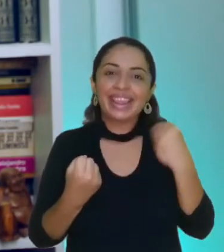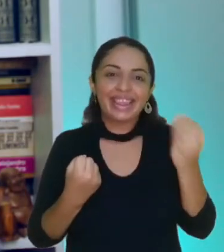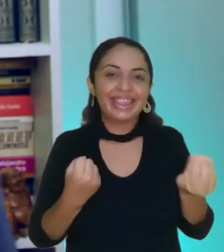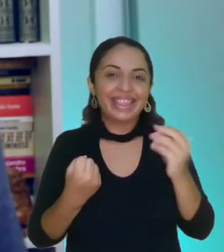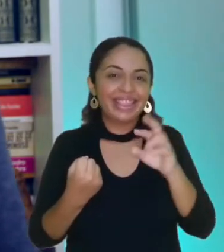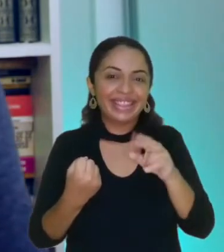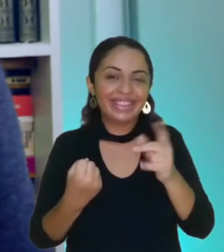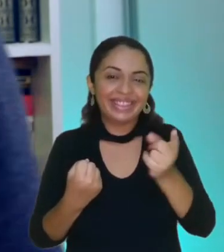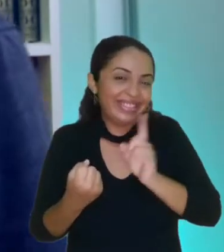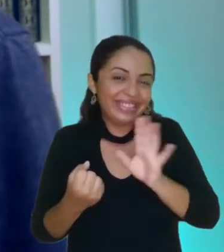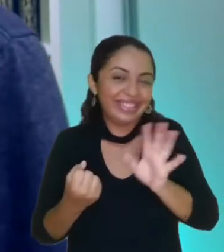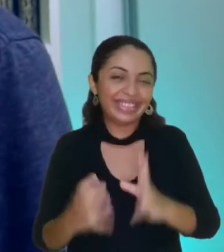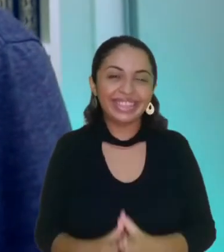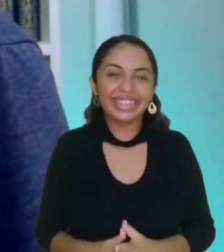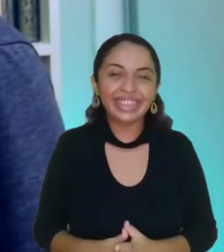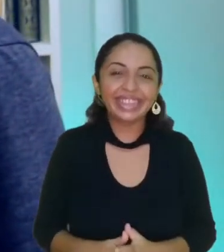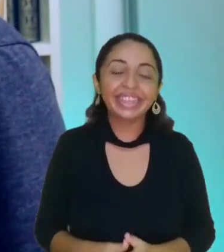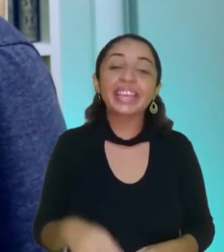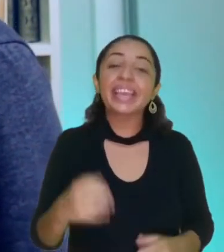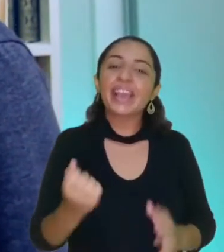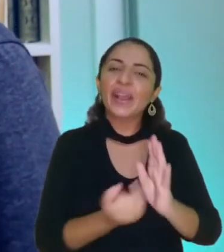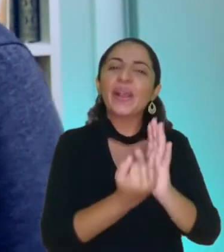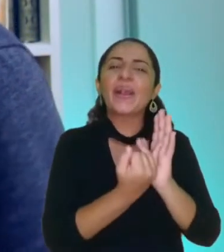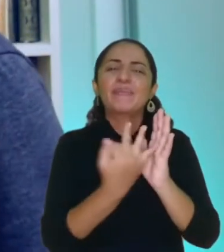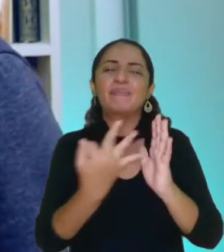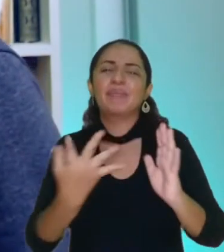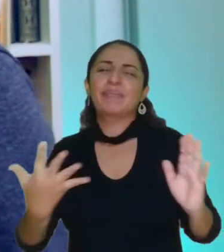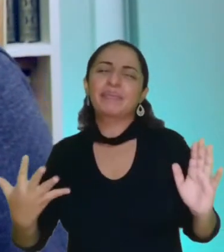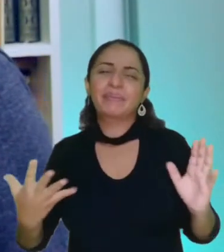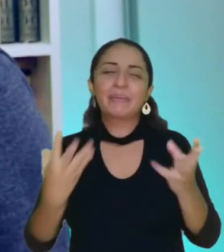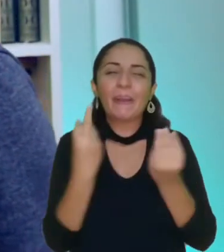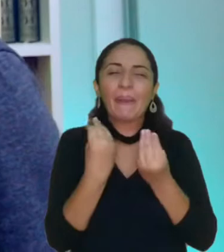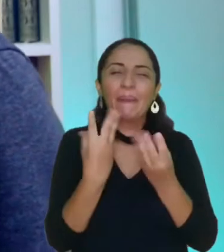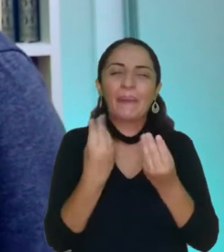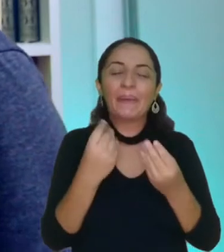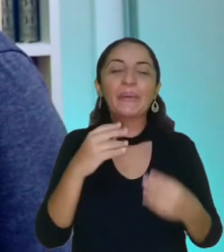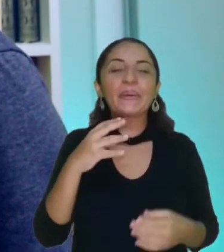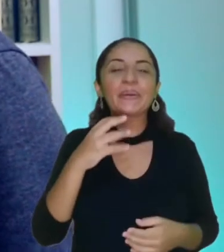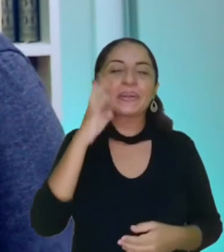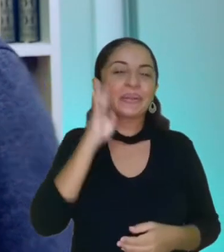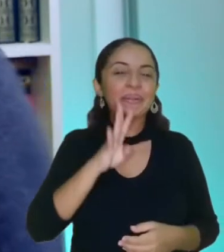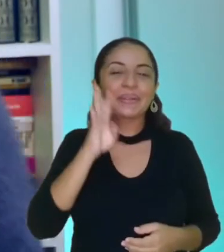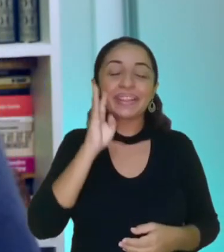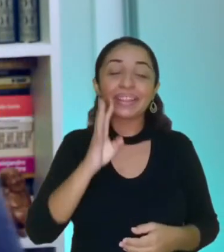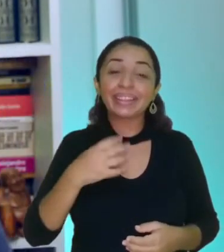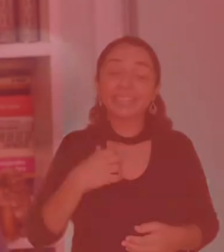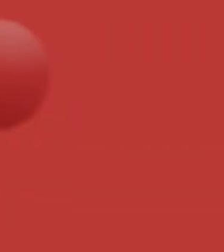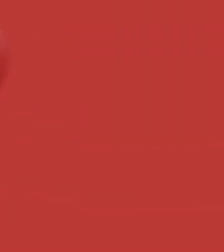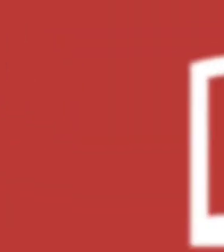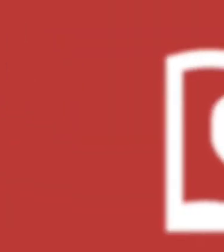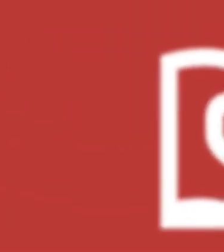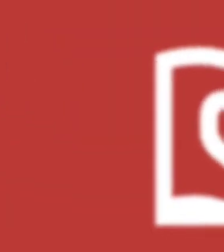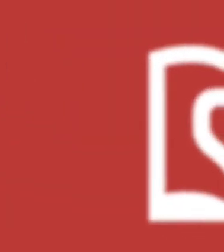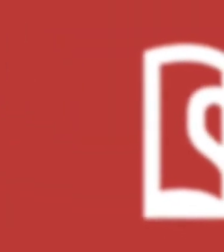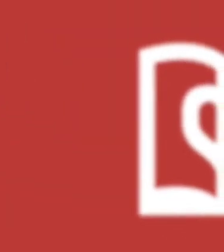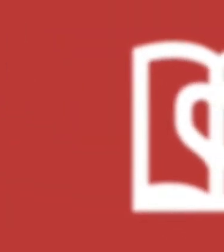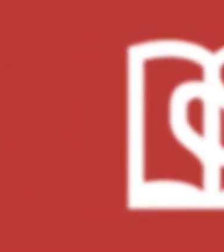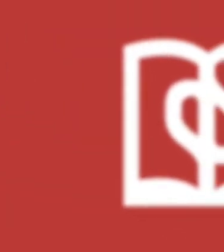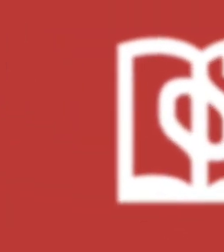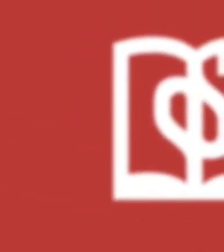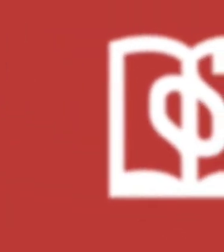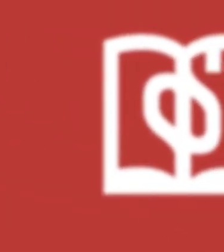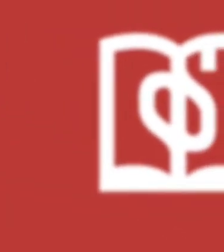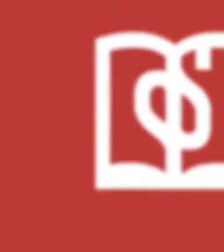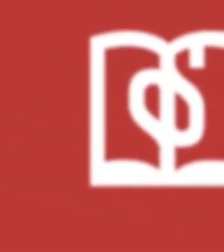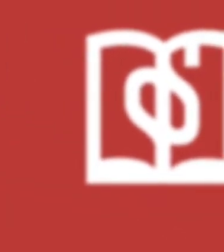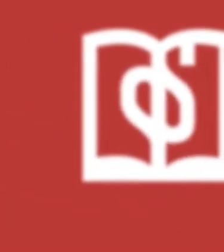ele. Enfim, tá uma coleção muito bacana aqui dos livros. E eu fiquei encantado, assim, quando eu vi essa promoção.